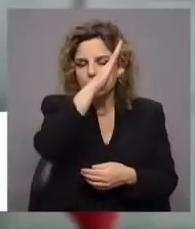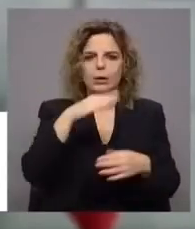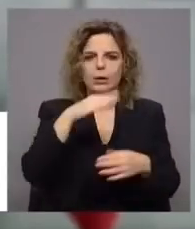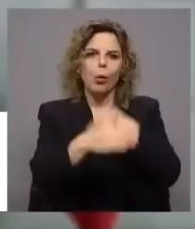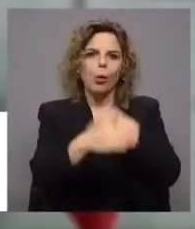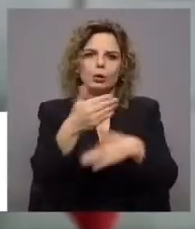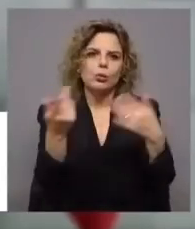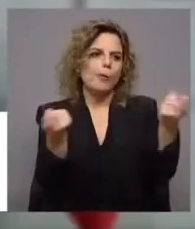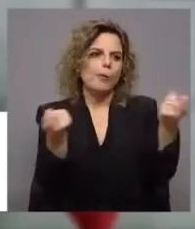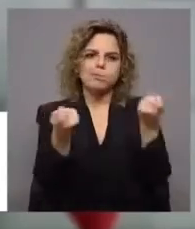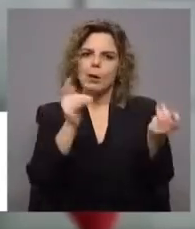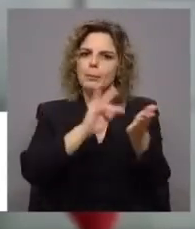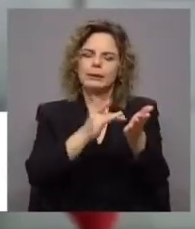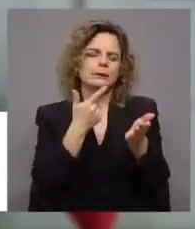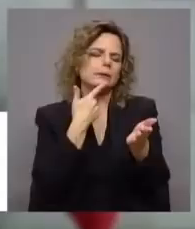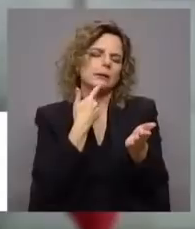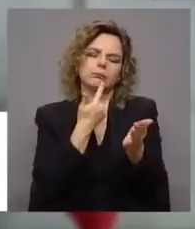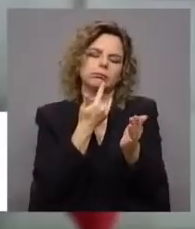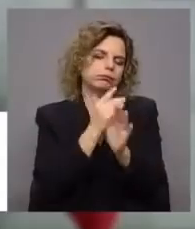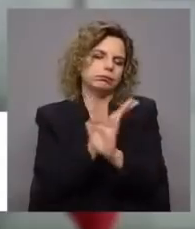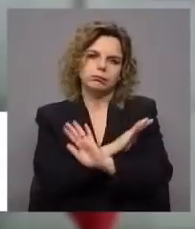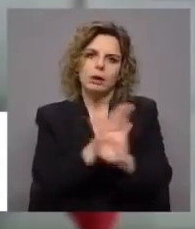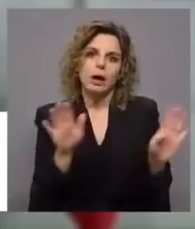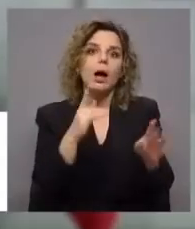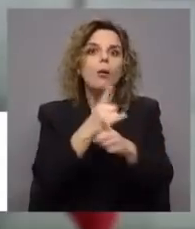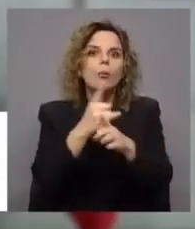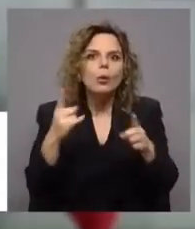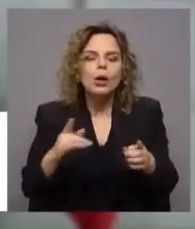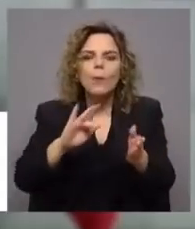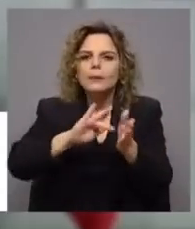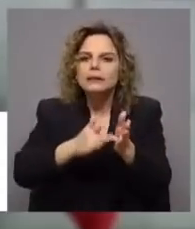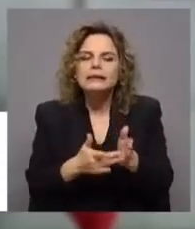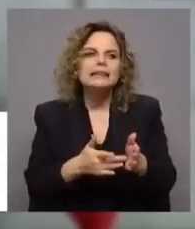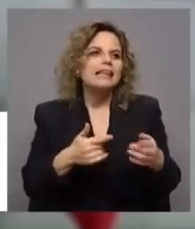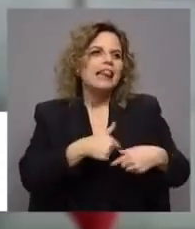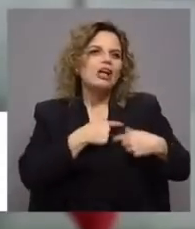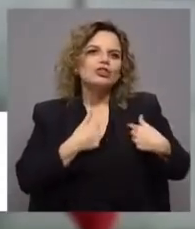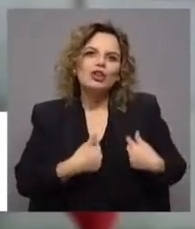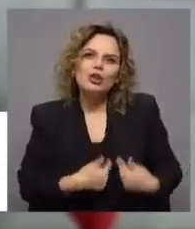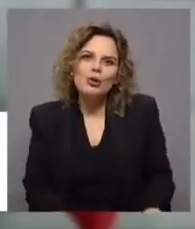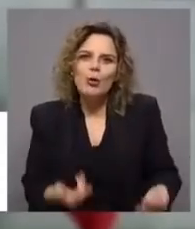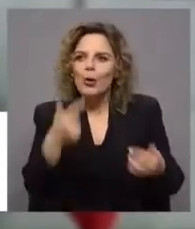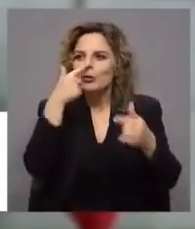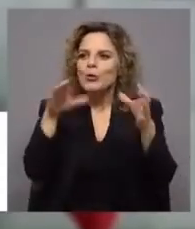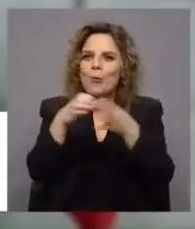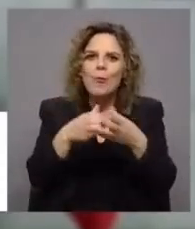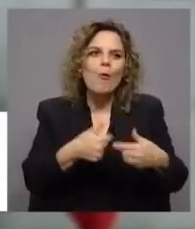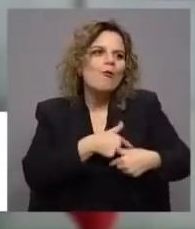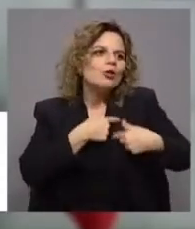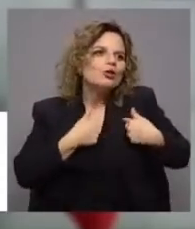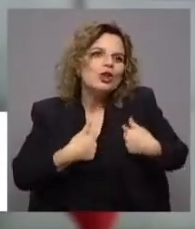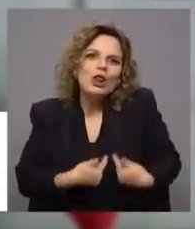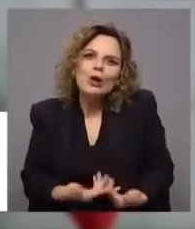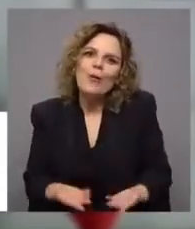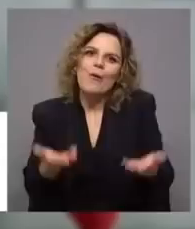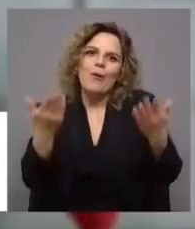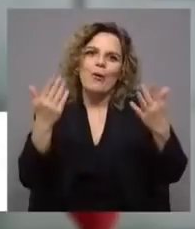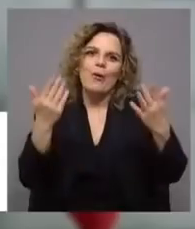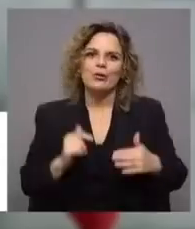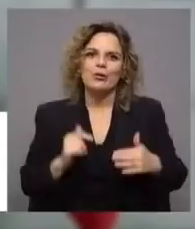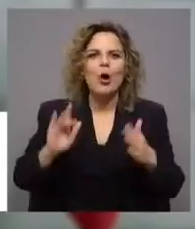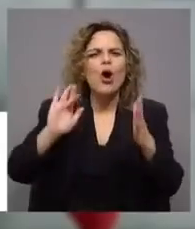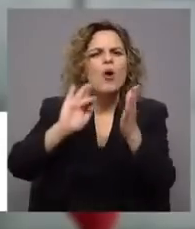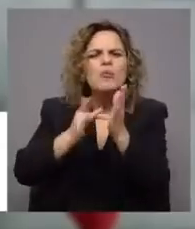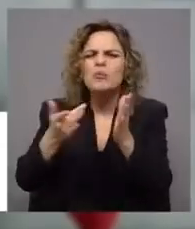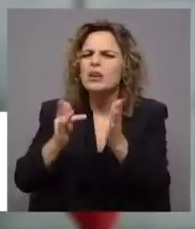continuar governando o Brasil, porque o Brasil é um país generoso, o povo brasileiro é generoso. O Brasil não tem